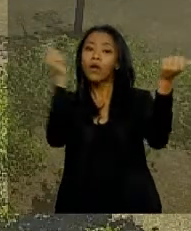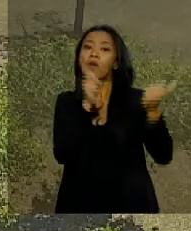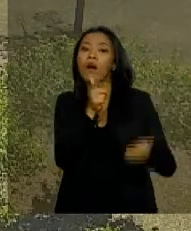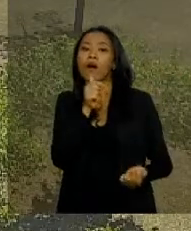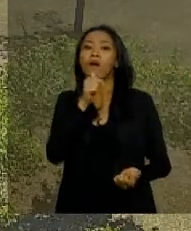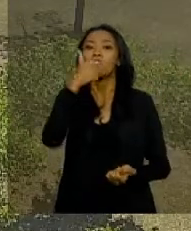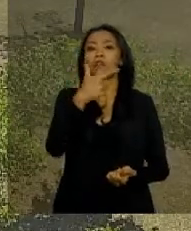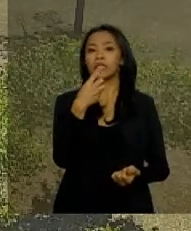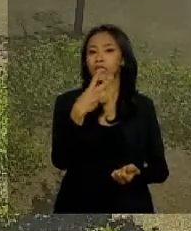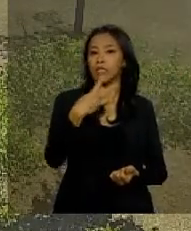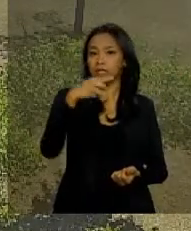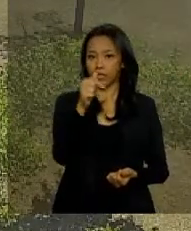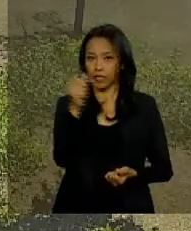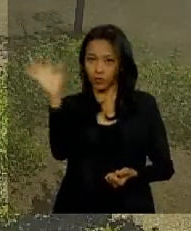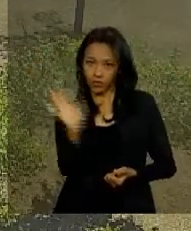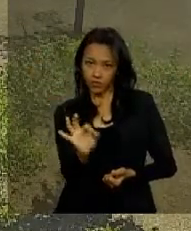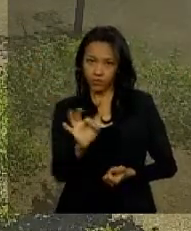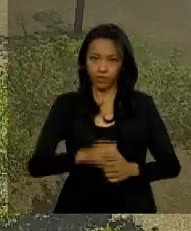cento